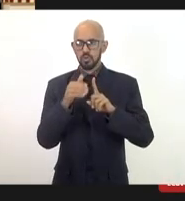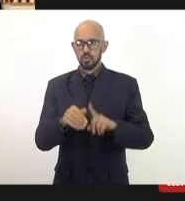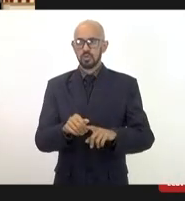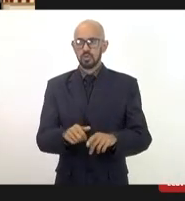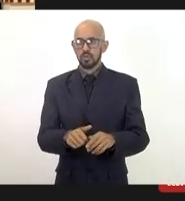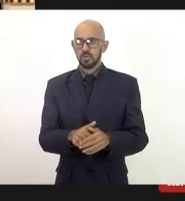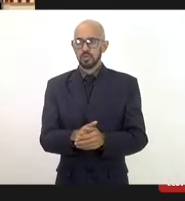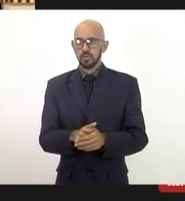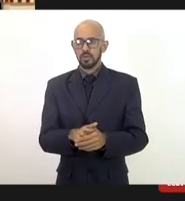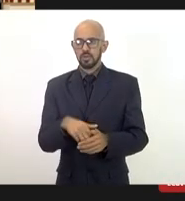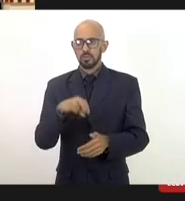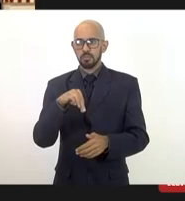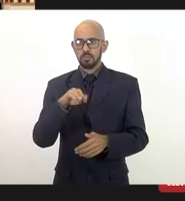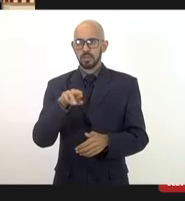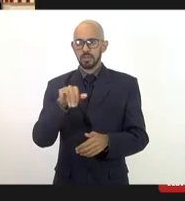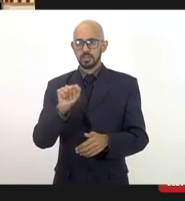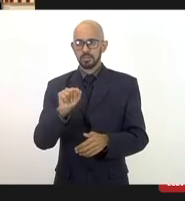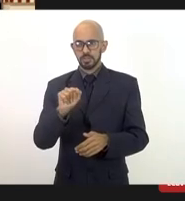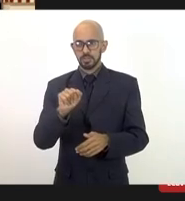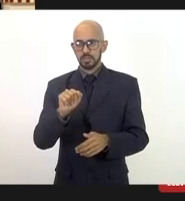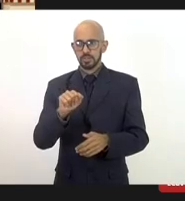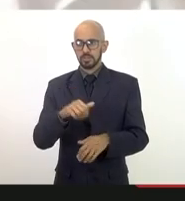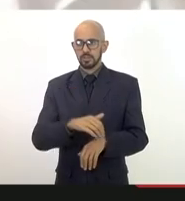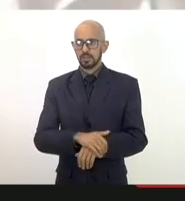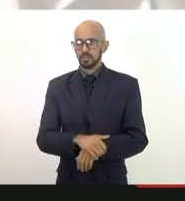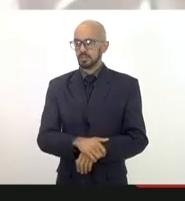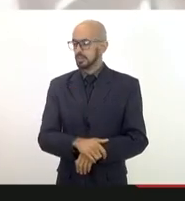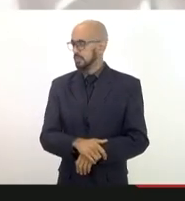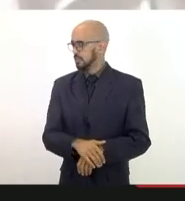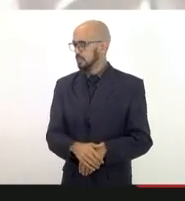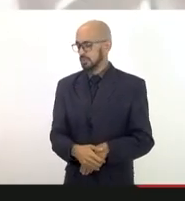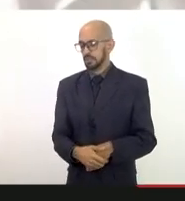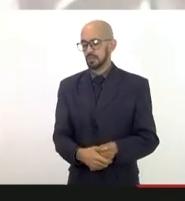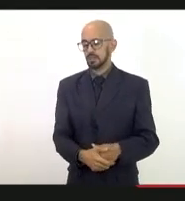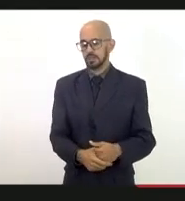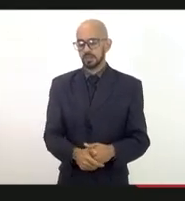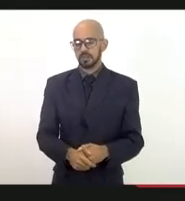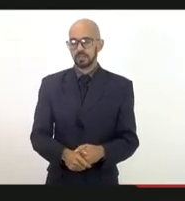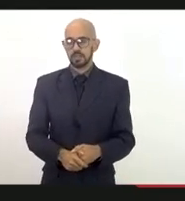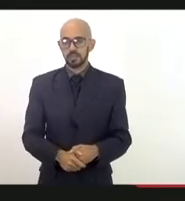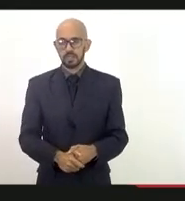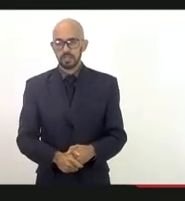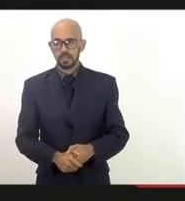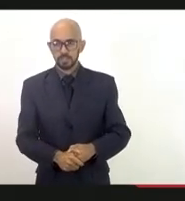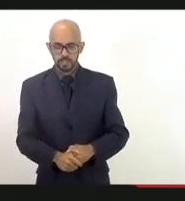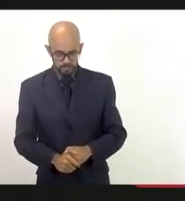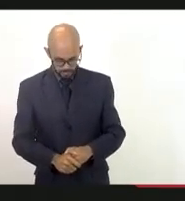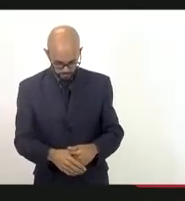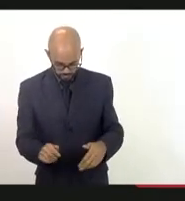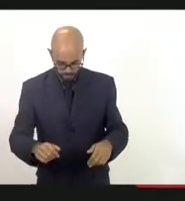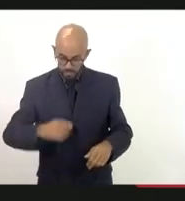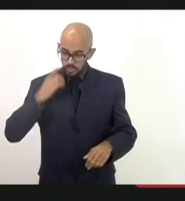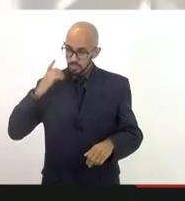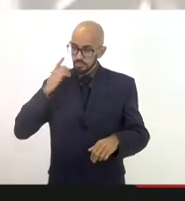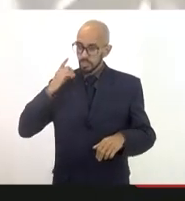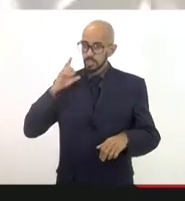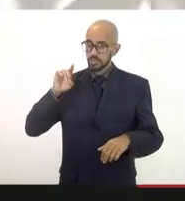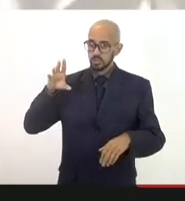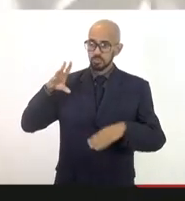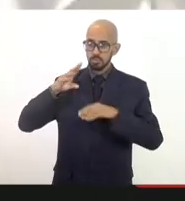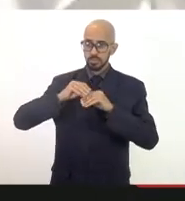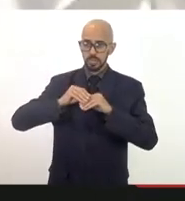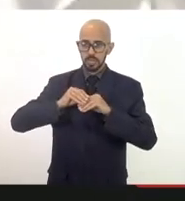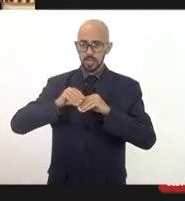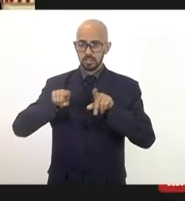Pedir a Marcelena, por favor, obrigada. Estou cumprimentando, deputada, só para complementar. Claro, com certeza,